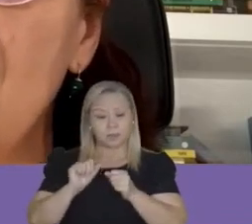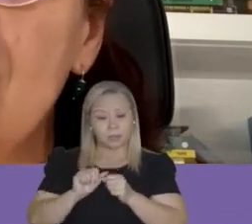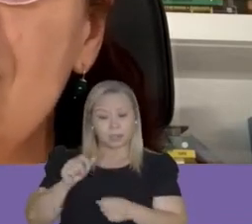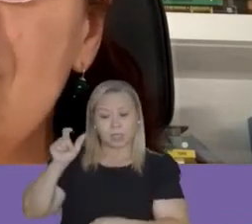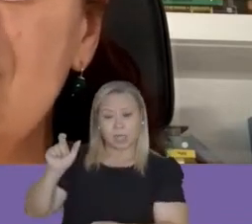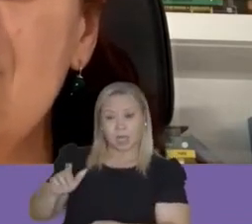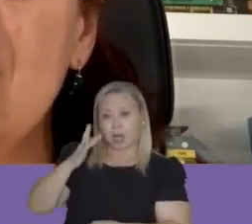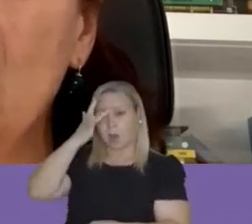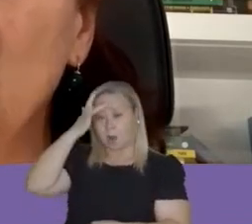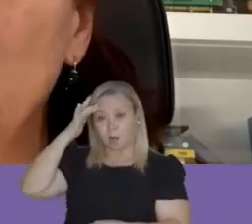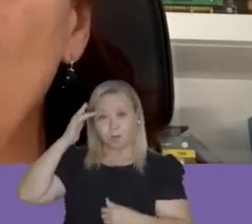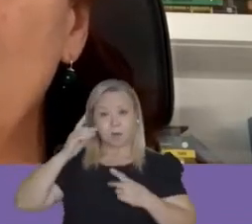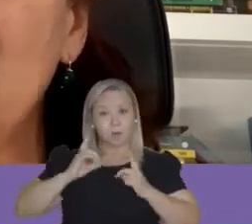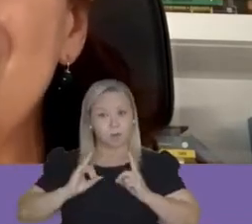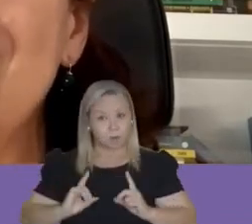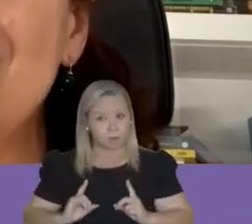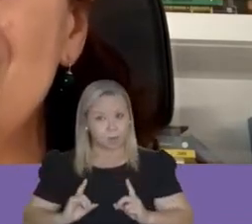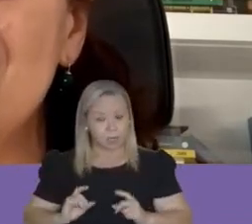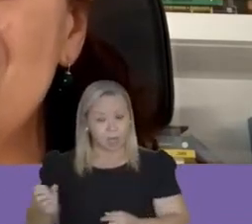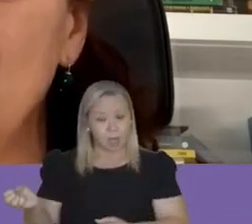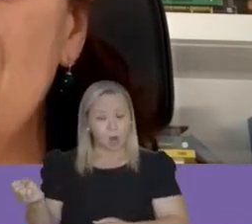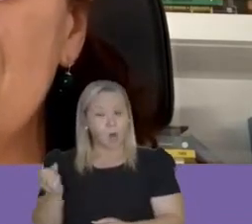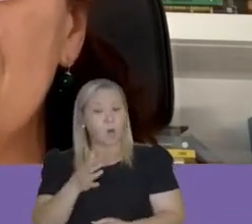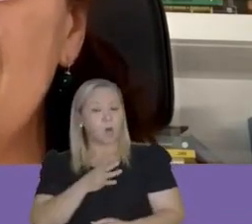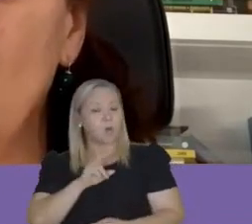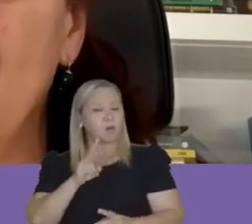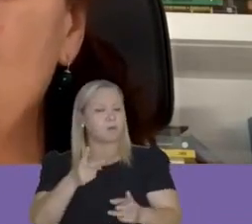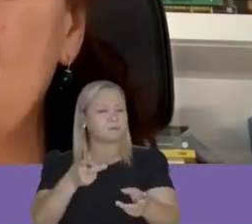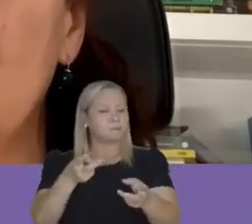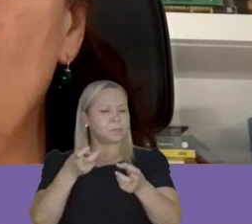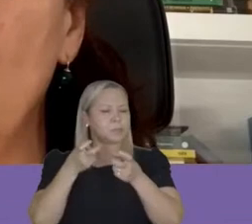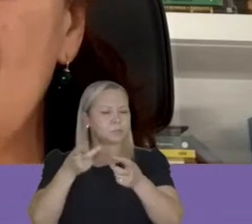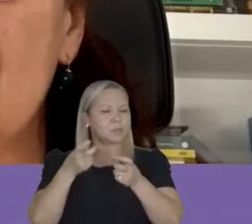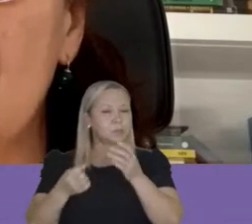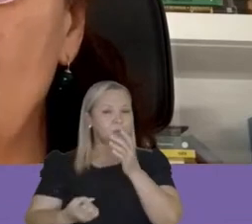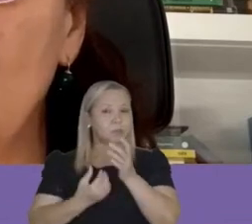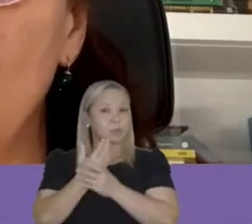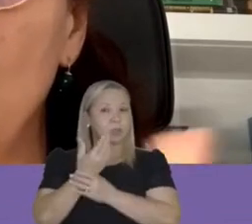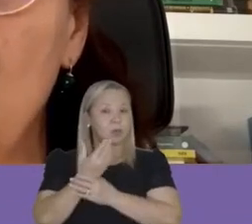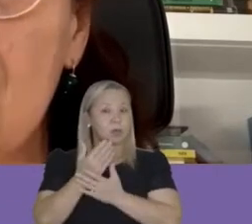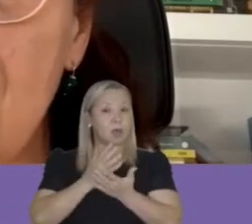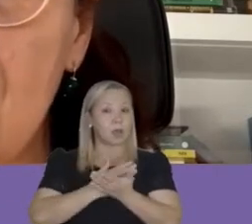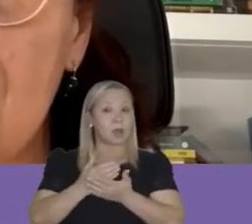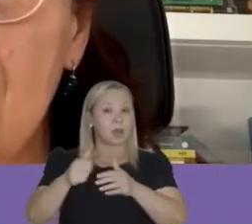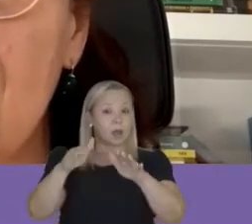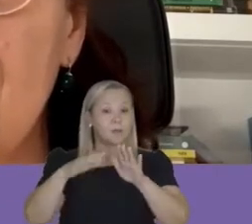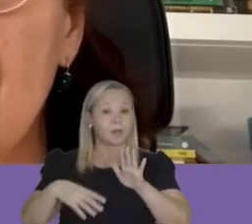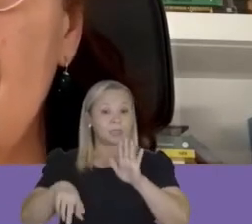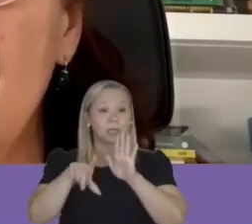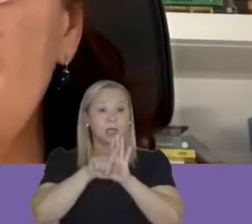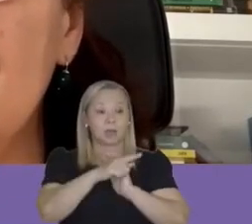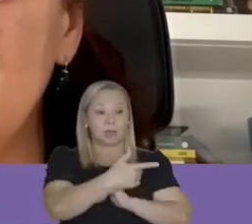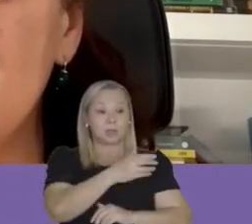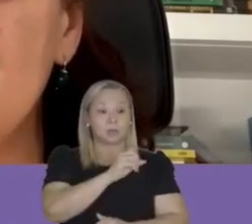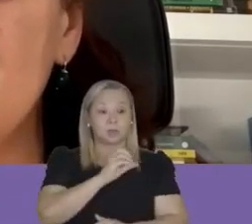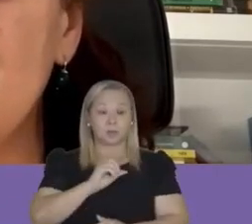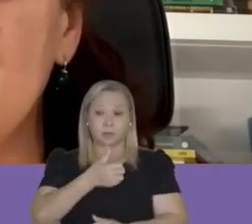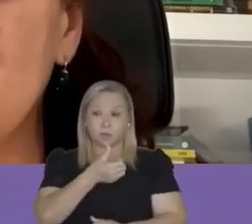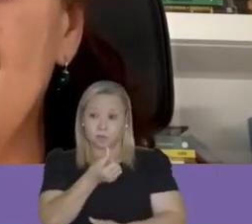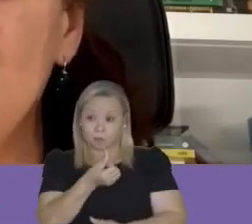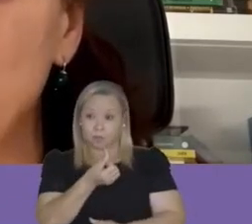com Deficiência, o novo olhar que se estabeleceu a partir da Convenção em 2006